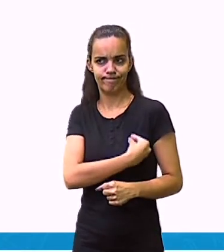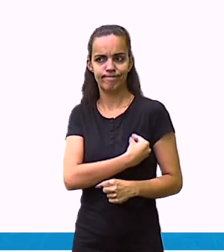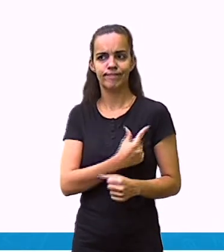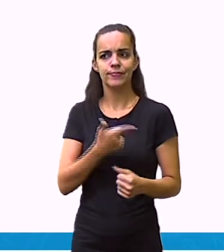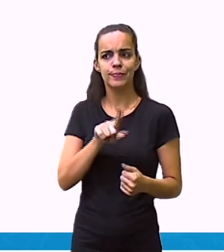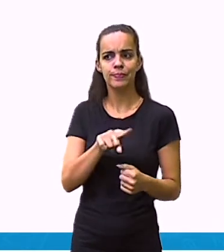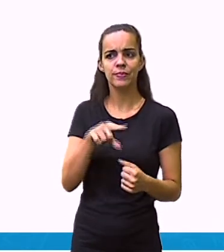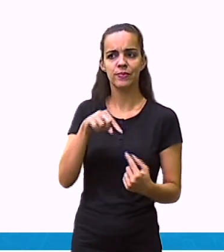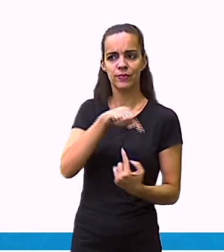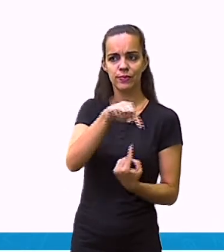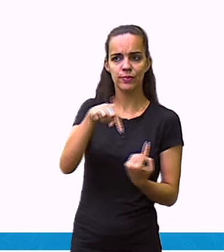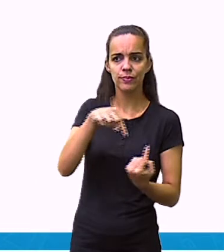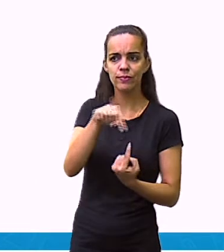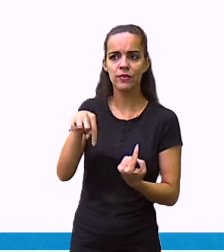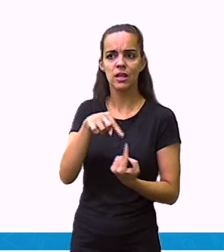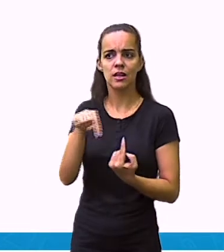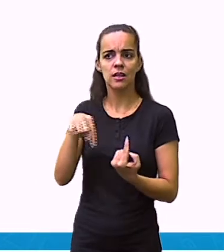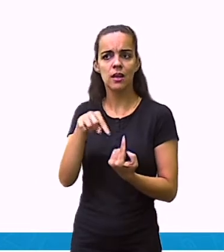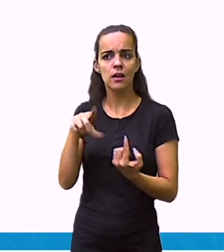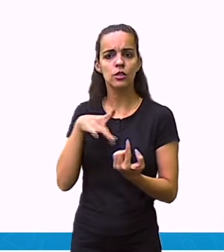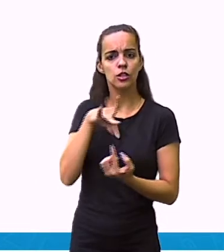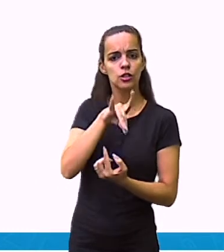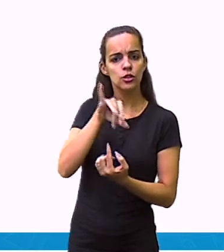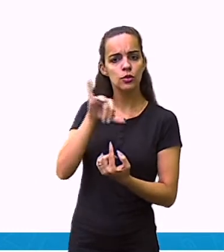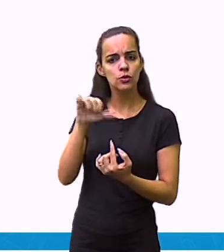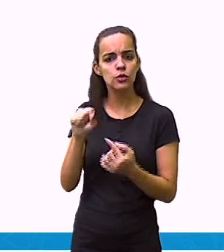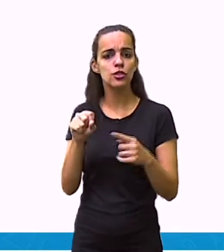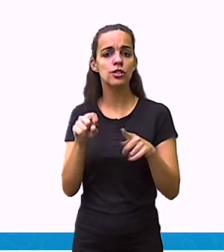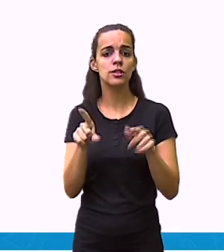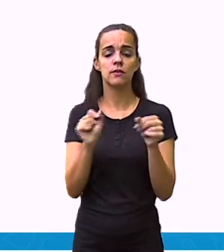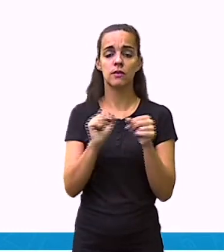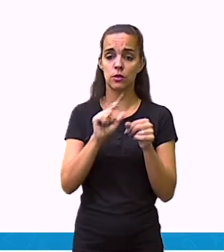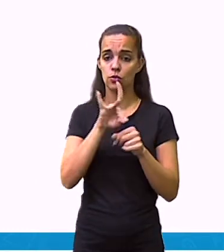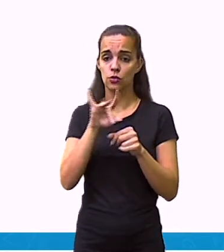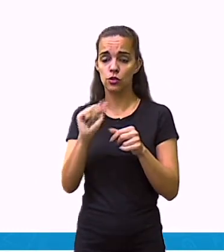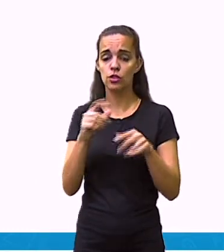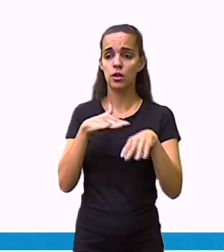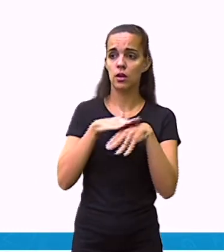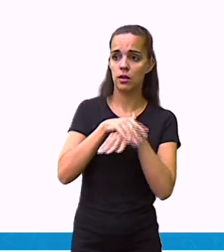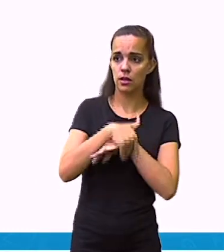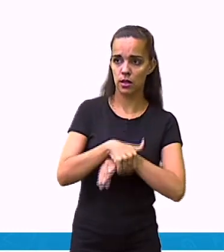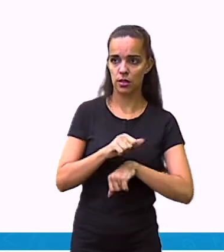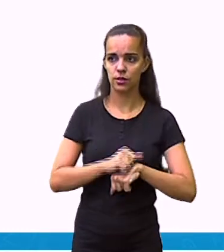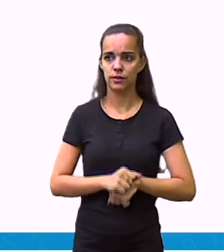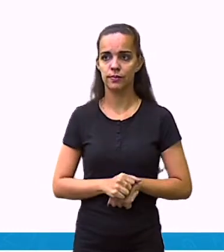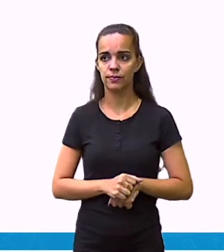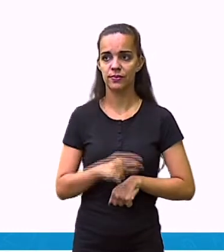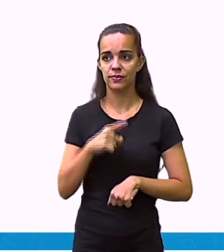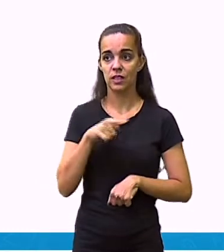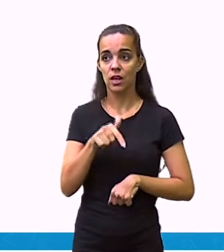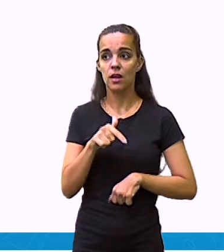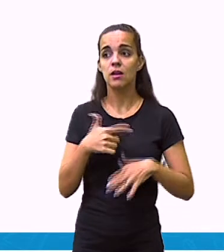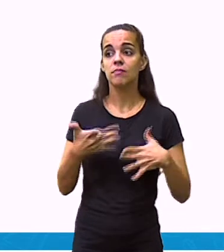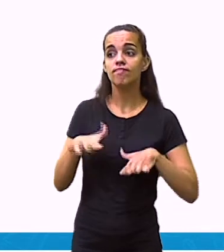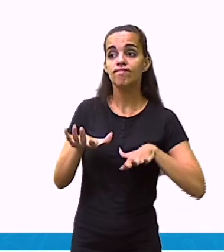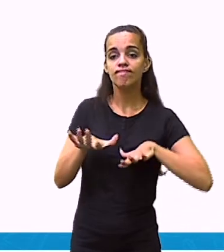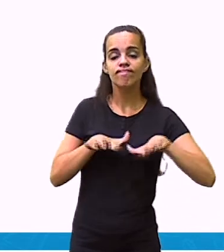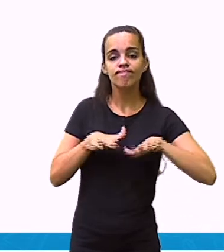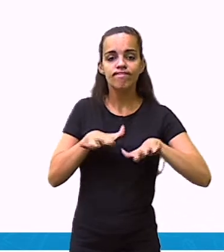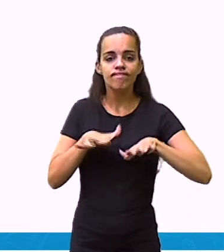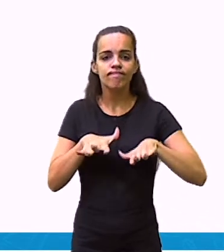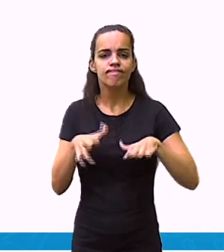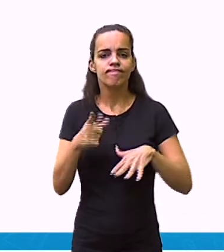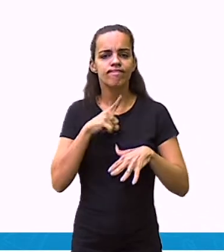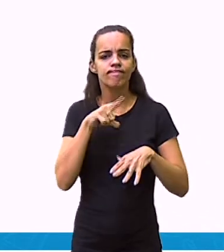alternância entre os dias e as noites. A rotação terrestre, ela tem uma